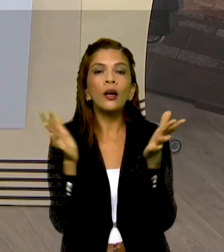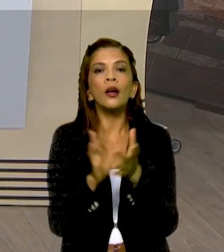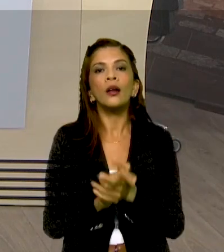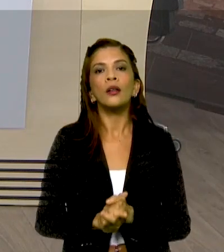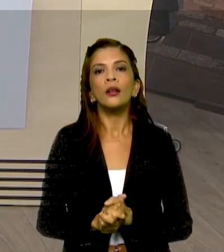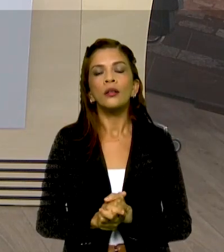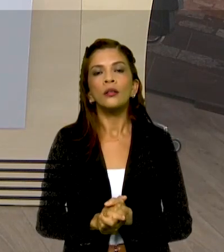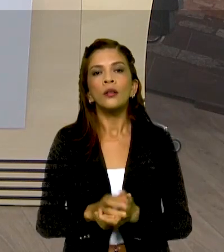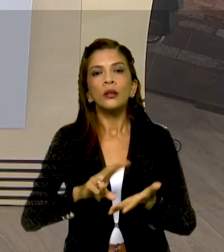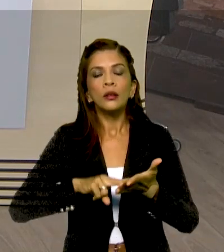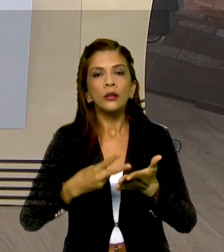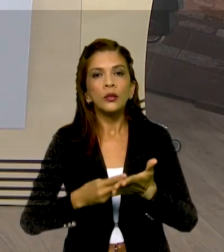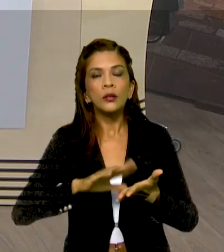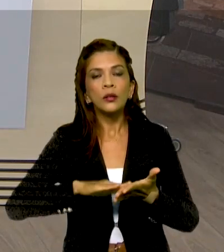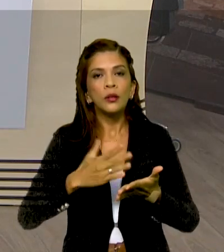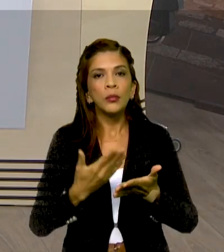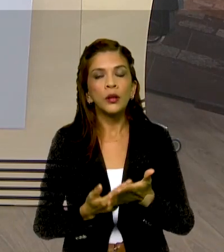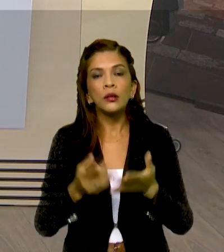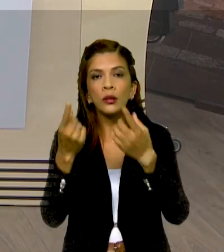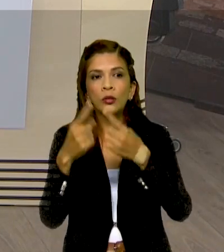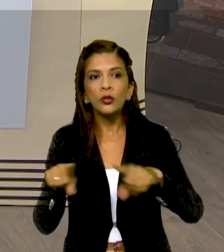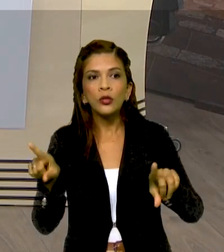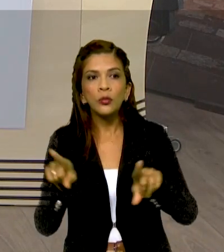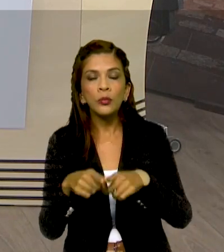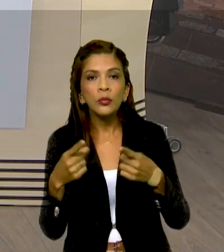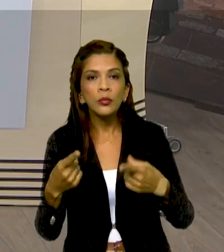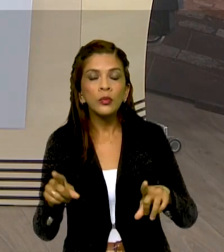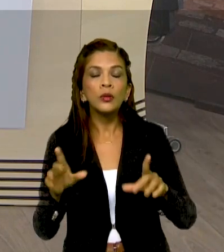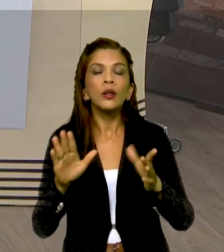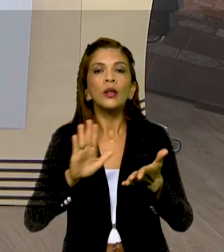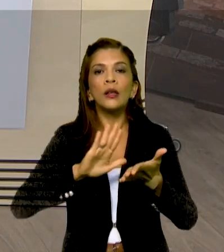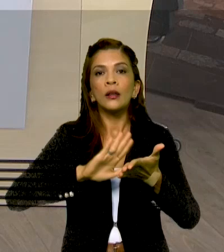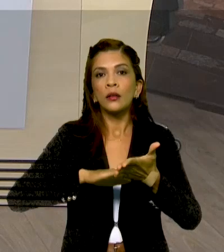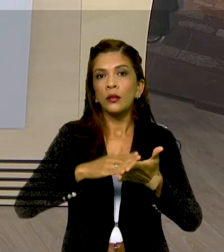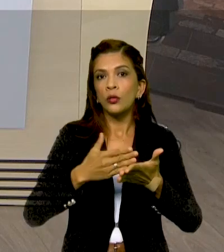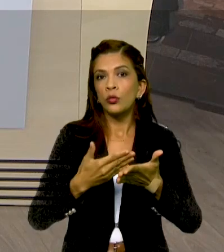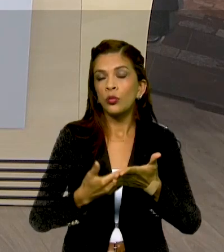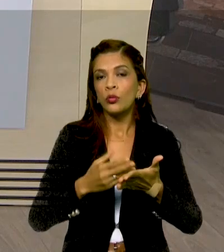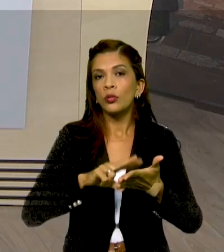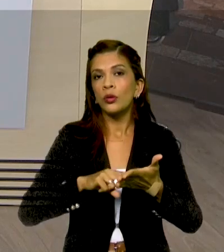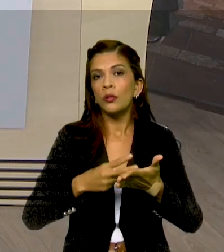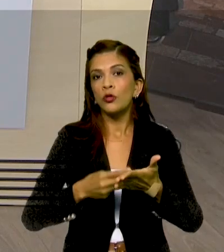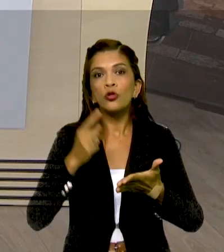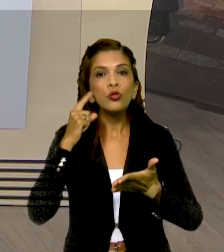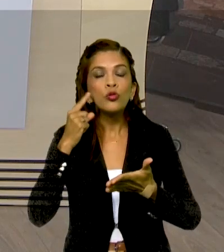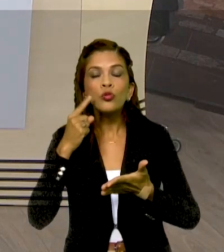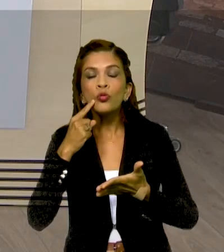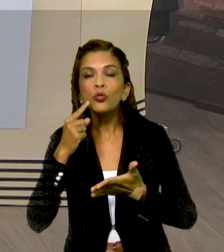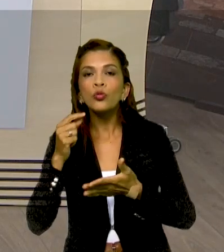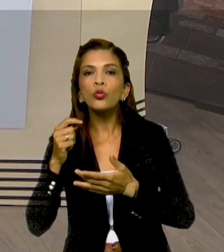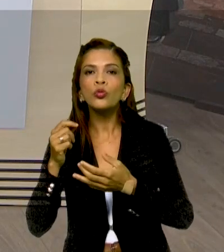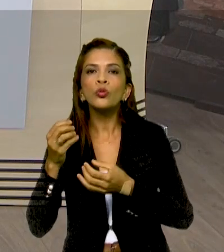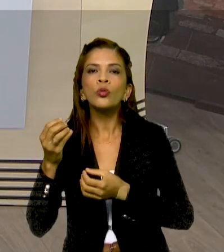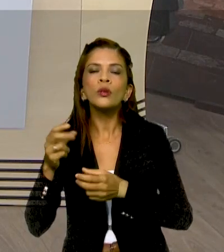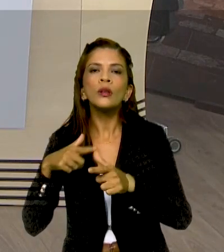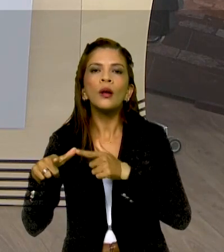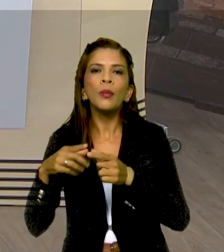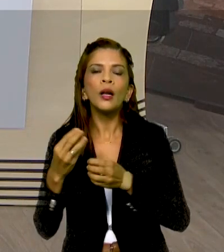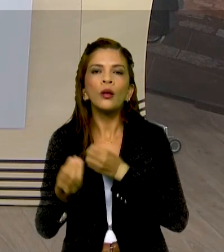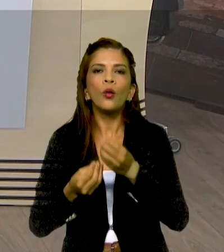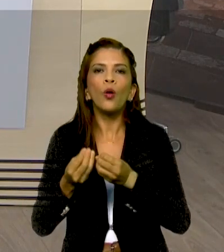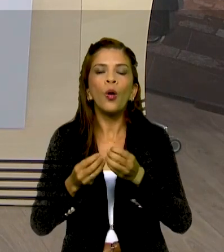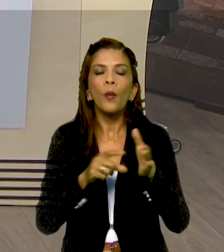pesquisar qual é o papel de um tradutor e intérprete surdo e o que ele pode fazer. Pode pesquisar sinais relacionados às mais diversas